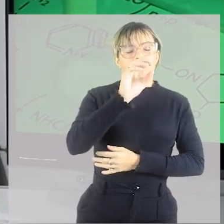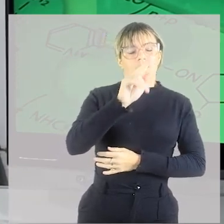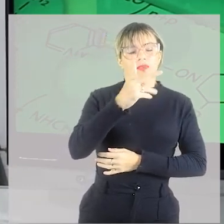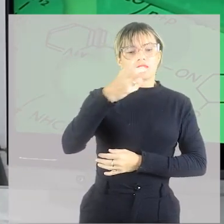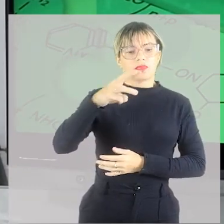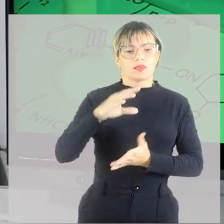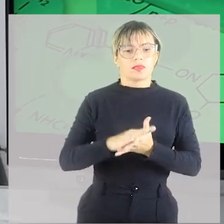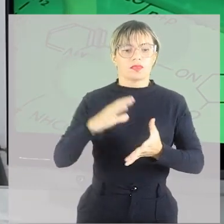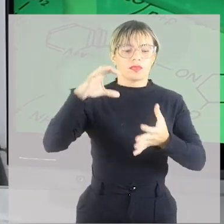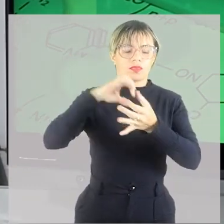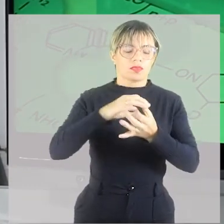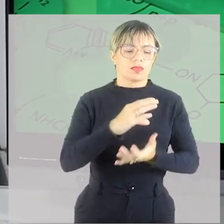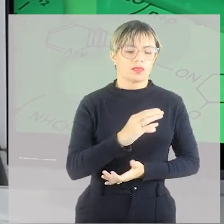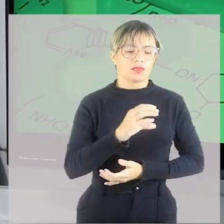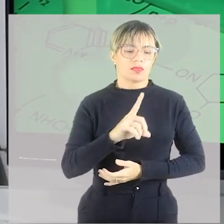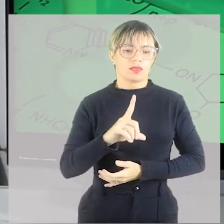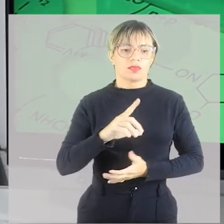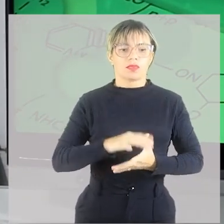CH3.